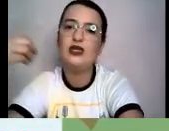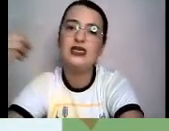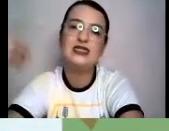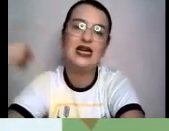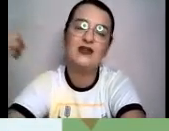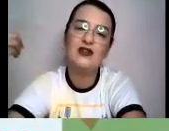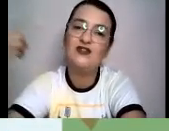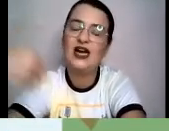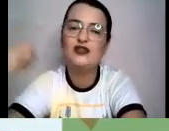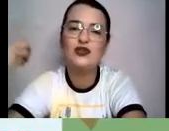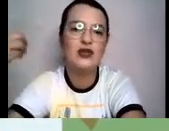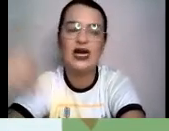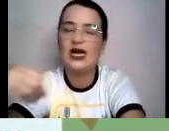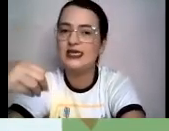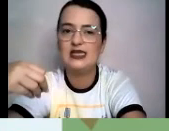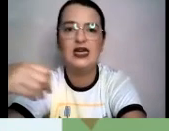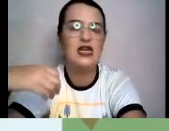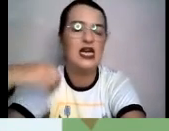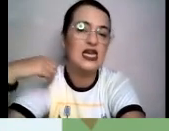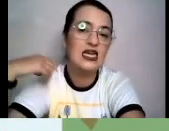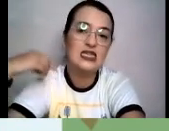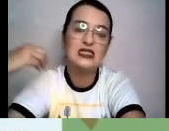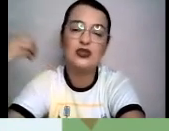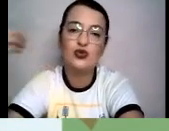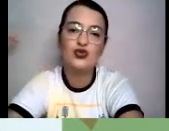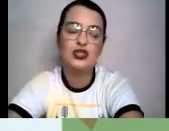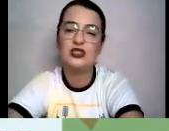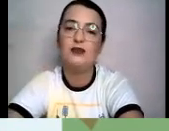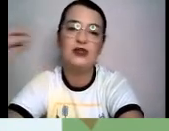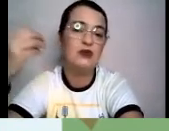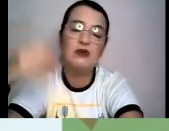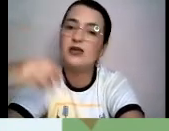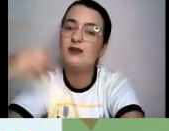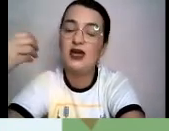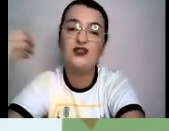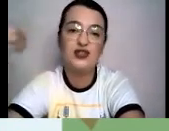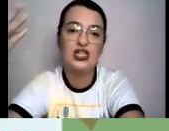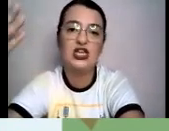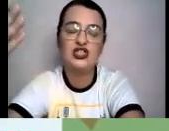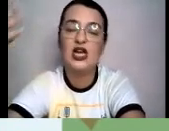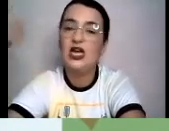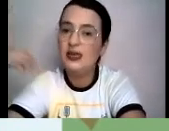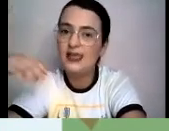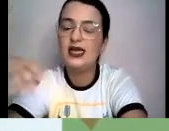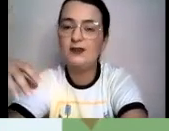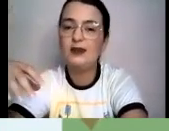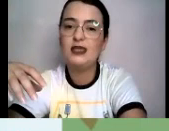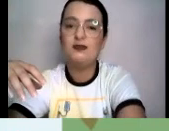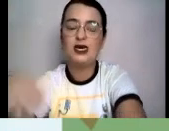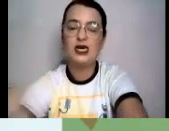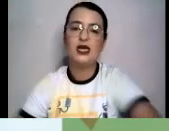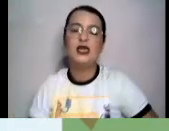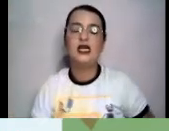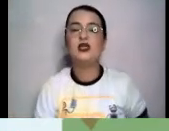petróleo é utilizado, né, em vários lugares, né? Em grandes indústrias, principalmente para a fonte de energia. E